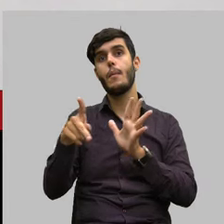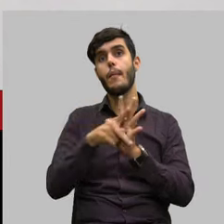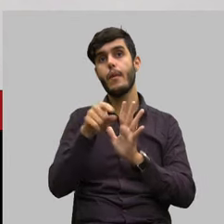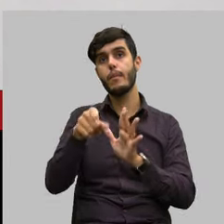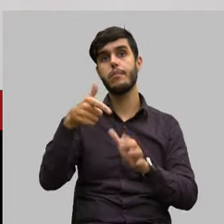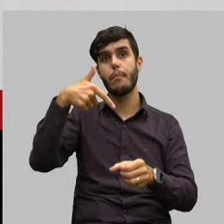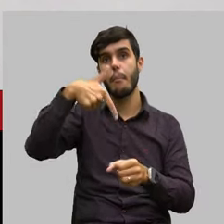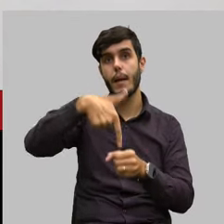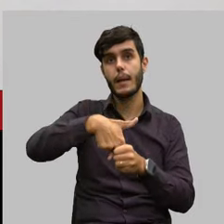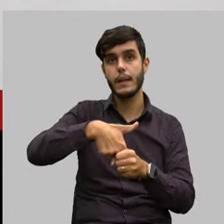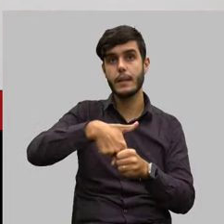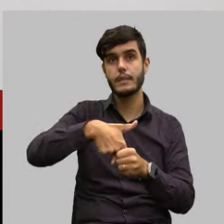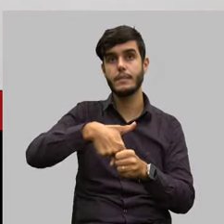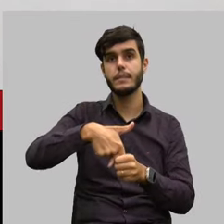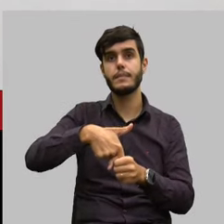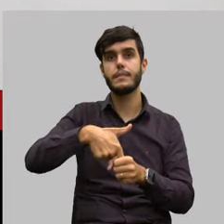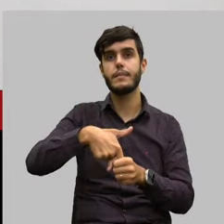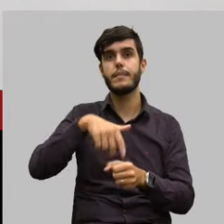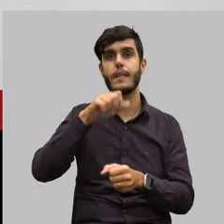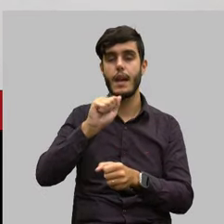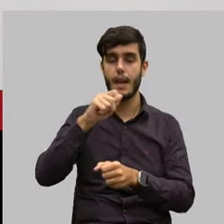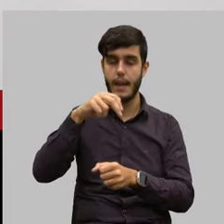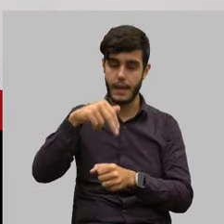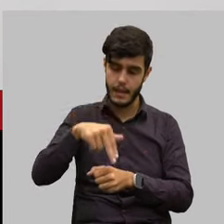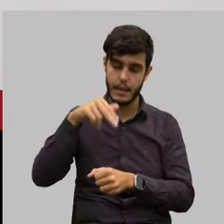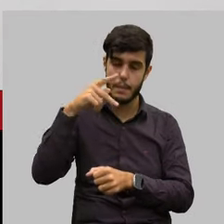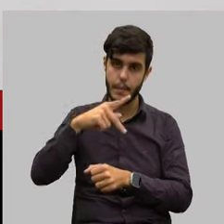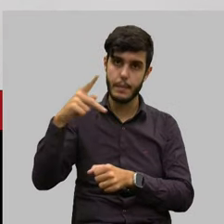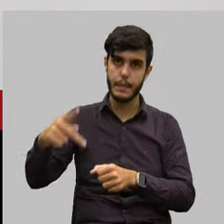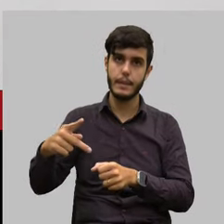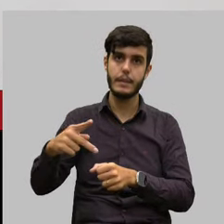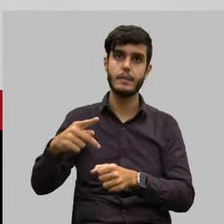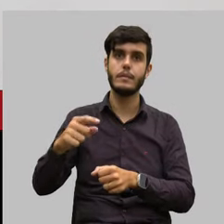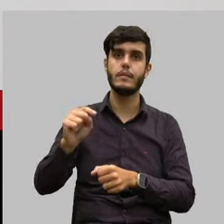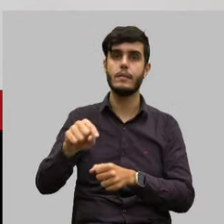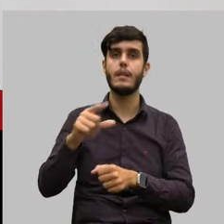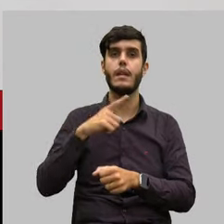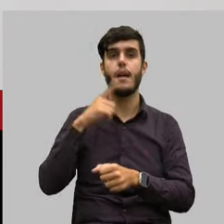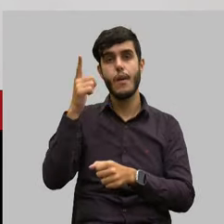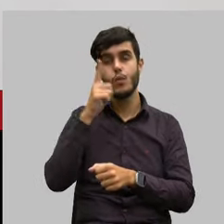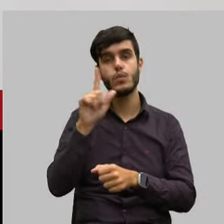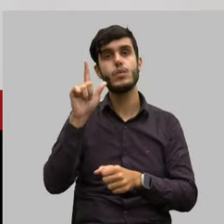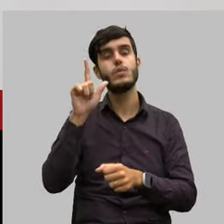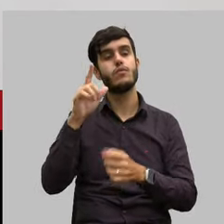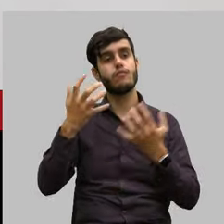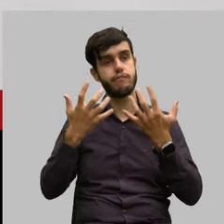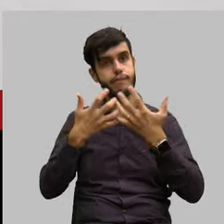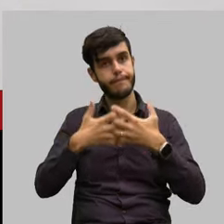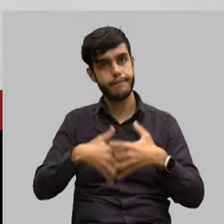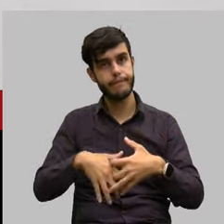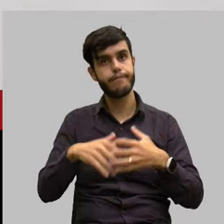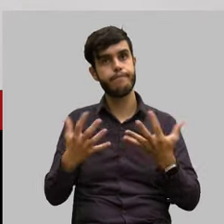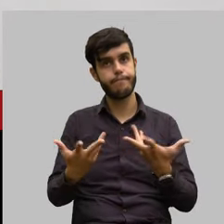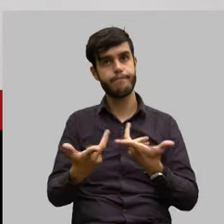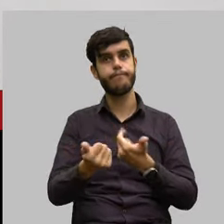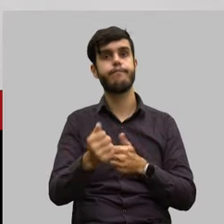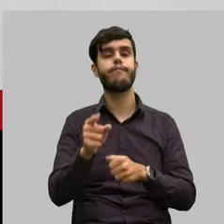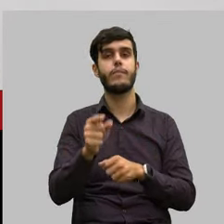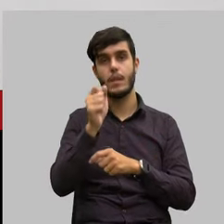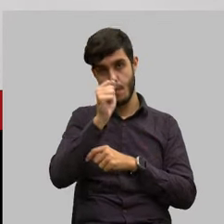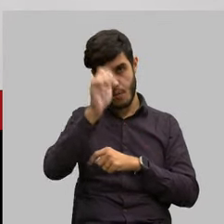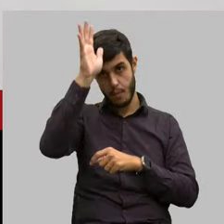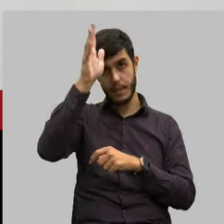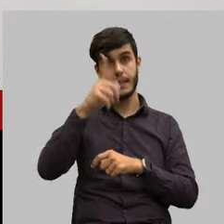petróleo a Aliás a npp não é isso para funcionar no corpo de bombeiro secretária são